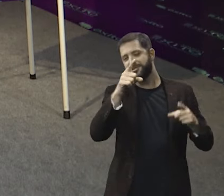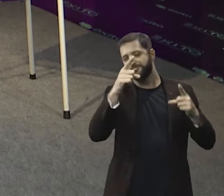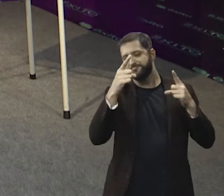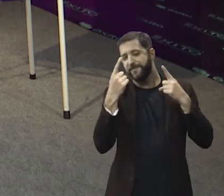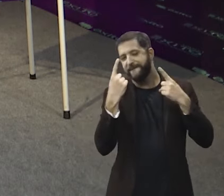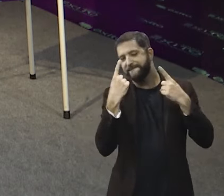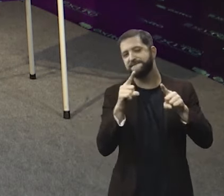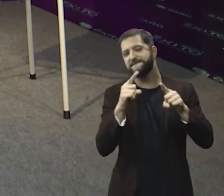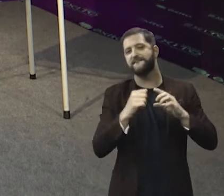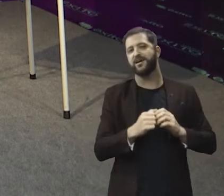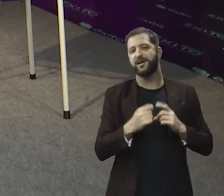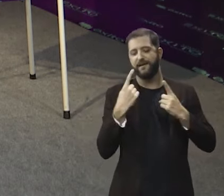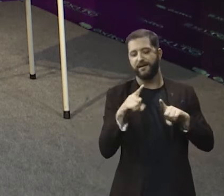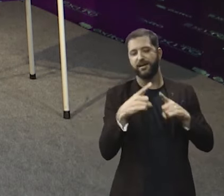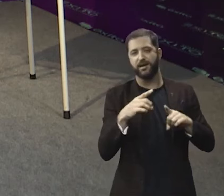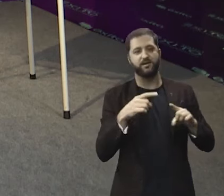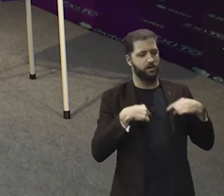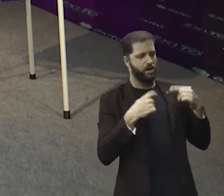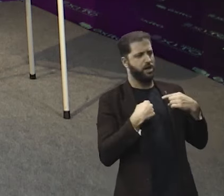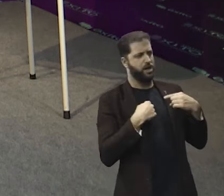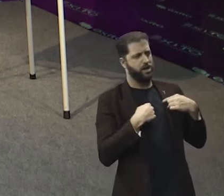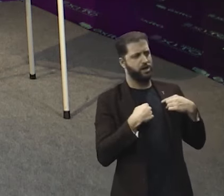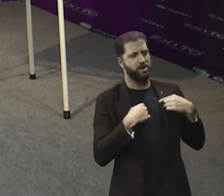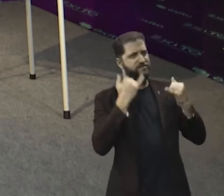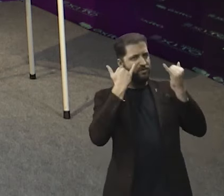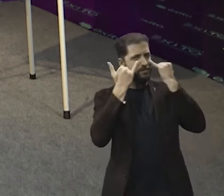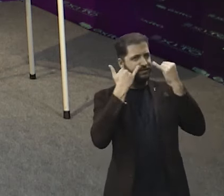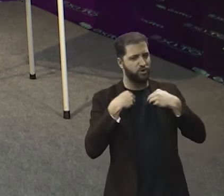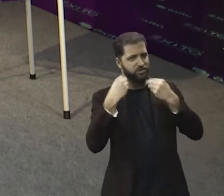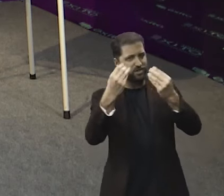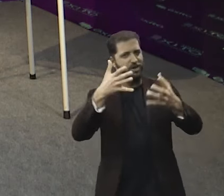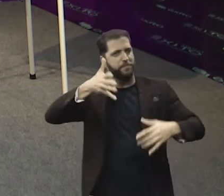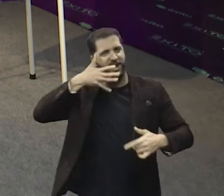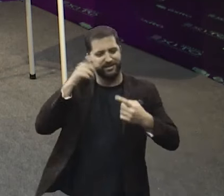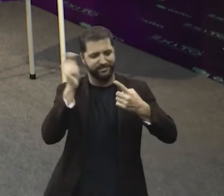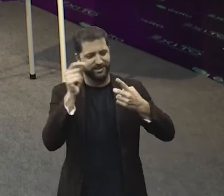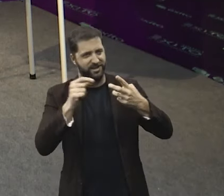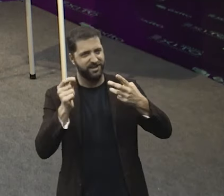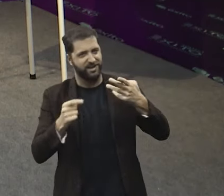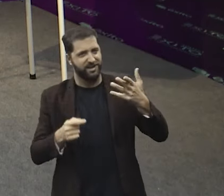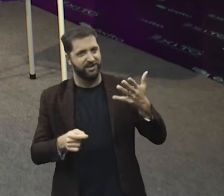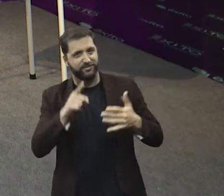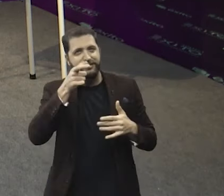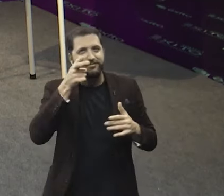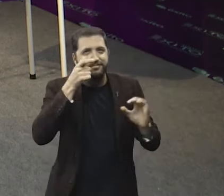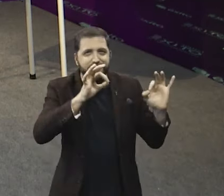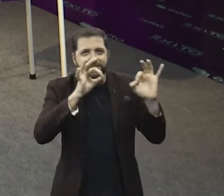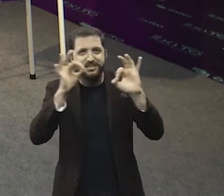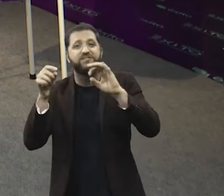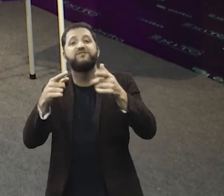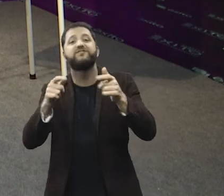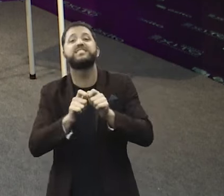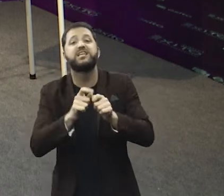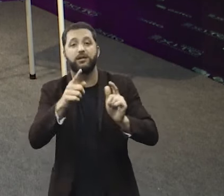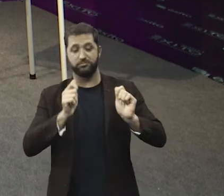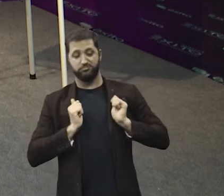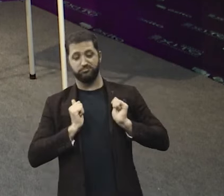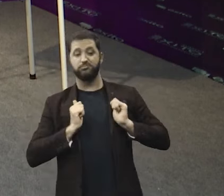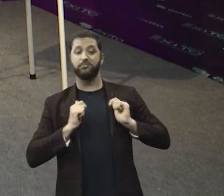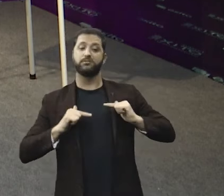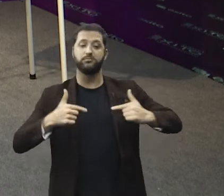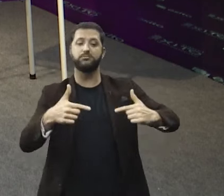o que você vai fazer a partir dessas informações que você vai adquirir aqui no summit exo o que que isso pode